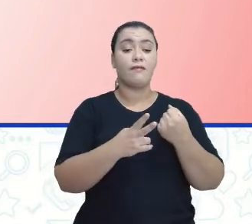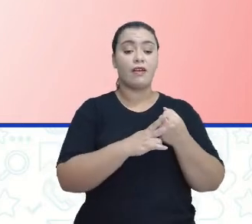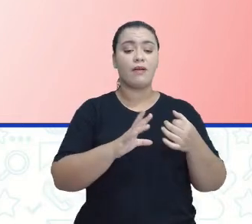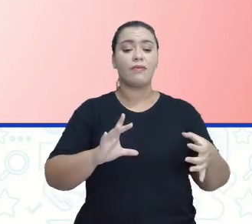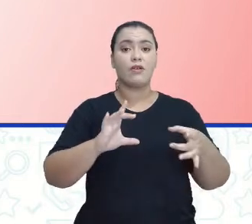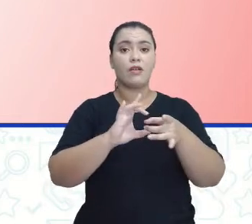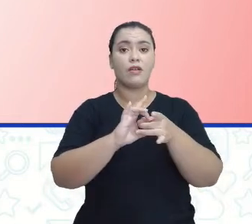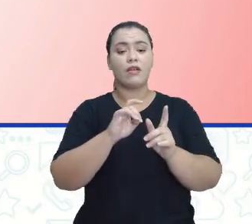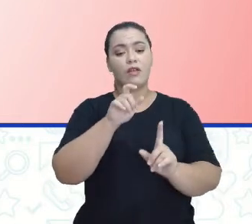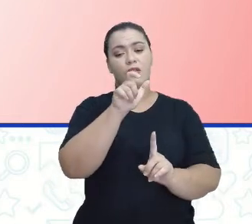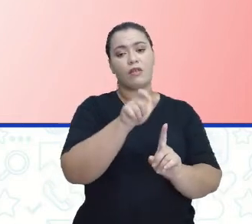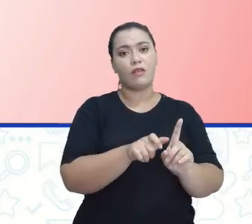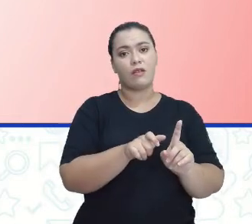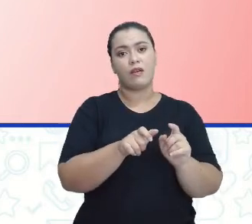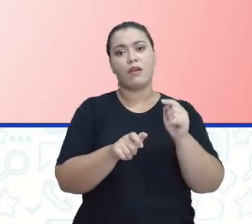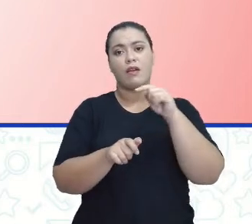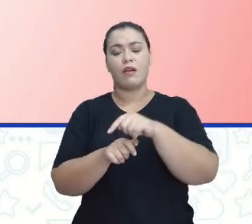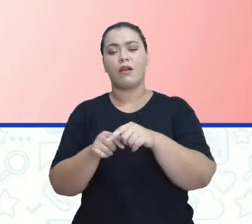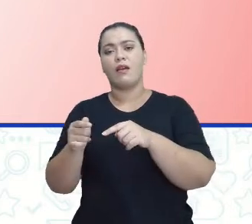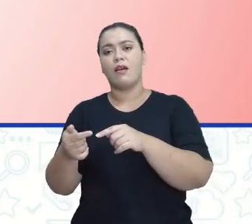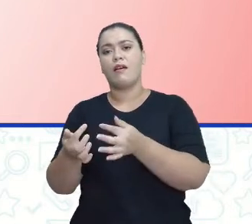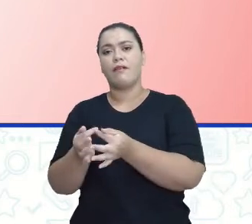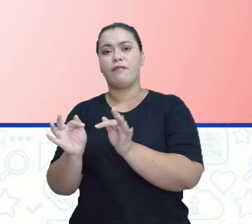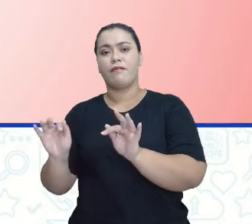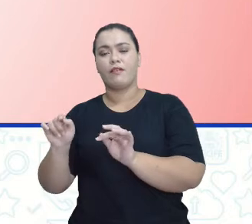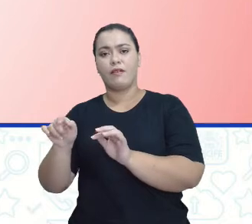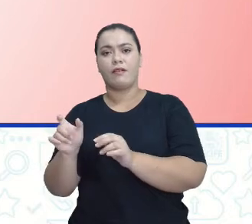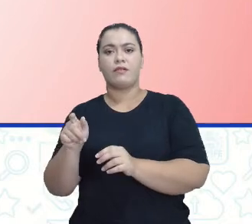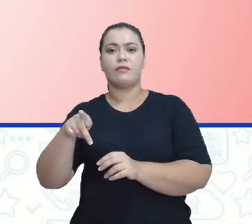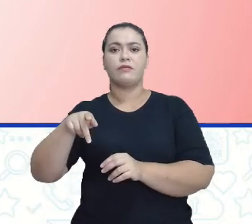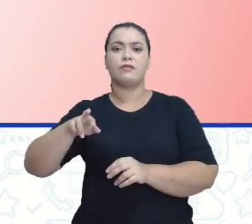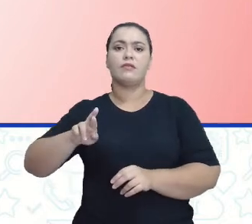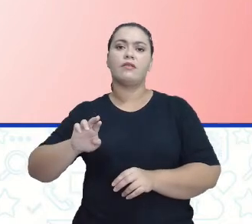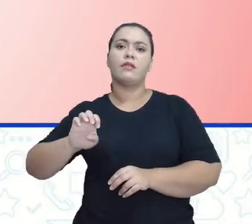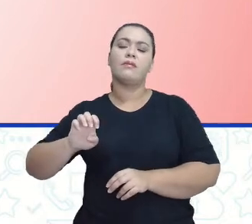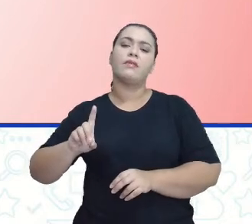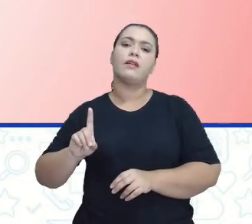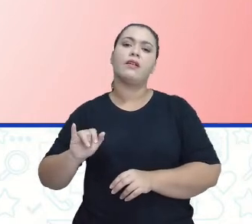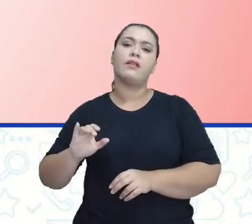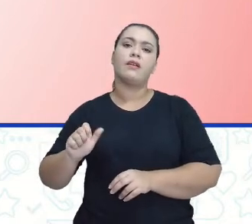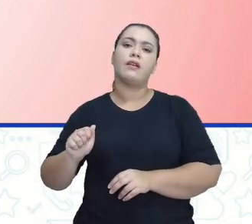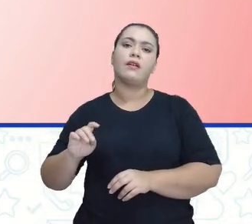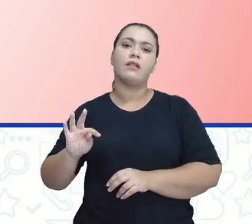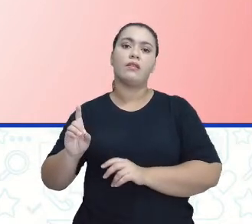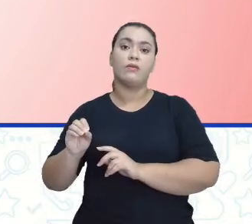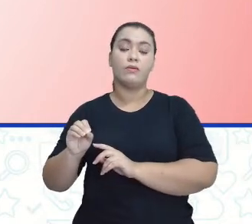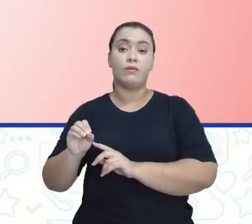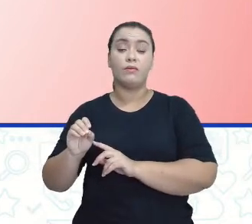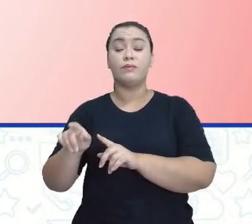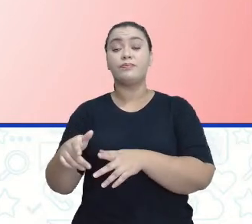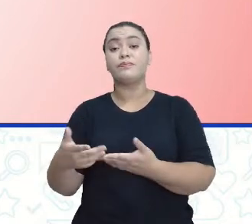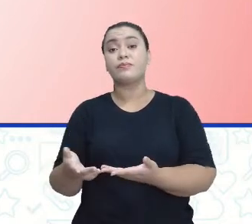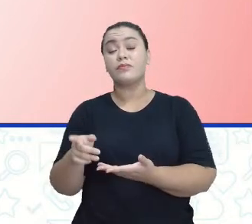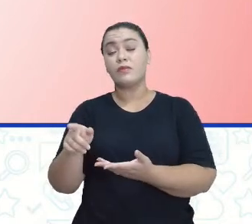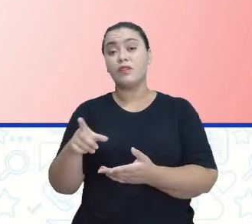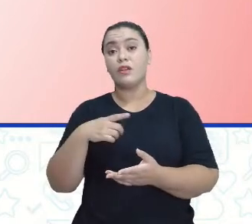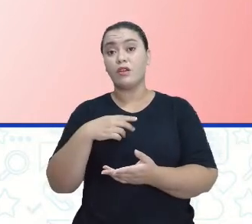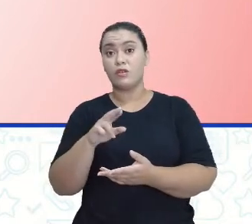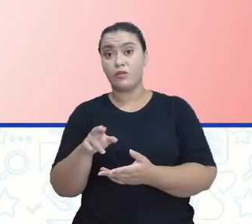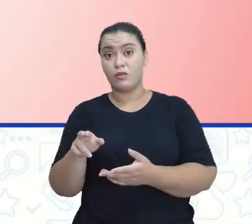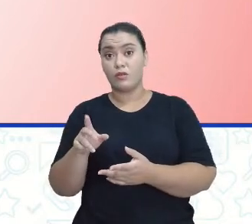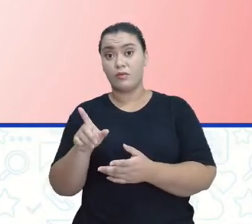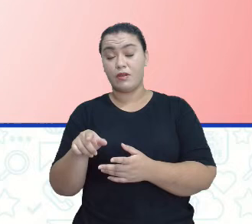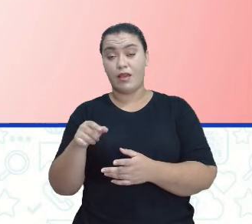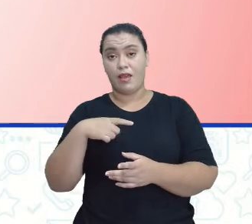o sujeito ao predicativo, o sujeito ao nome que se dá ao sujeito. No